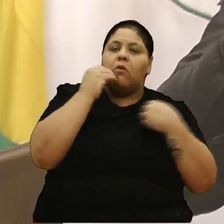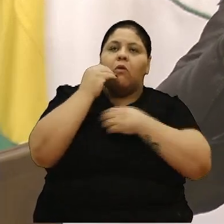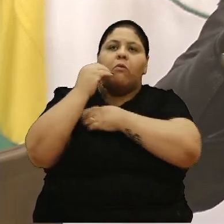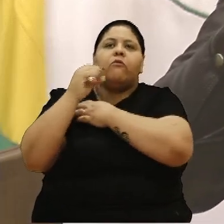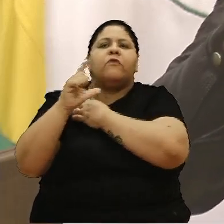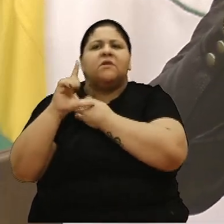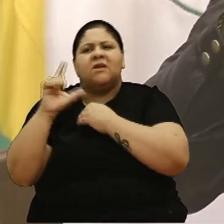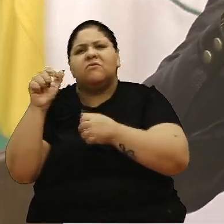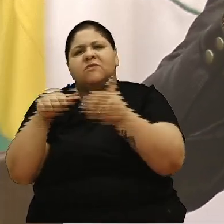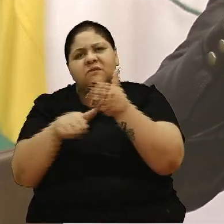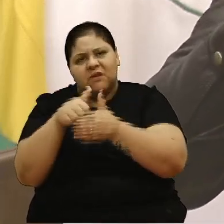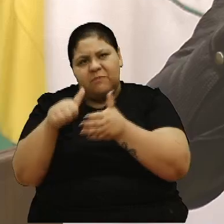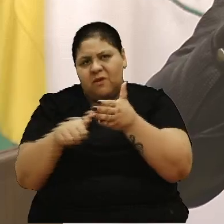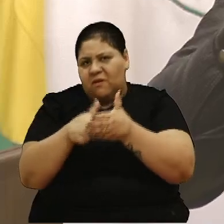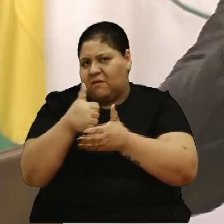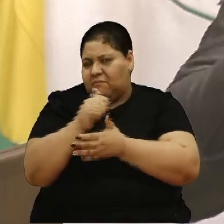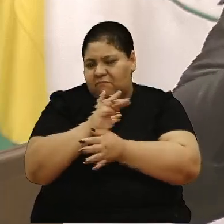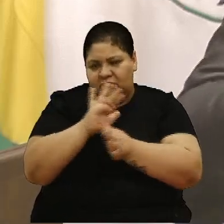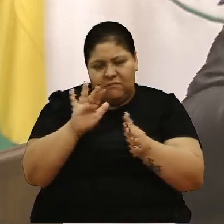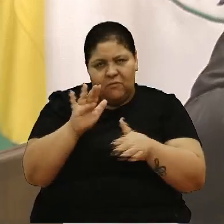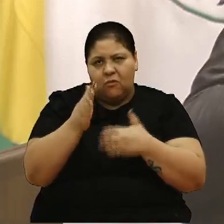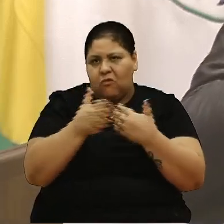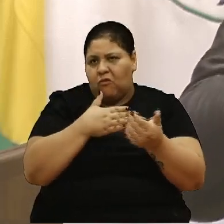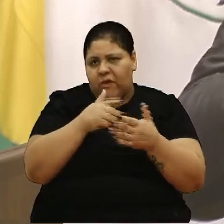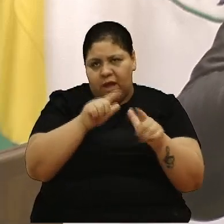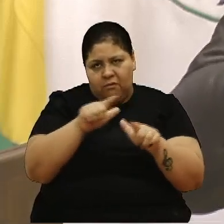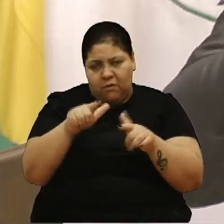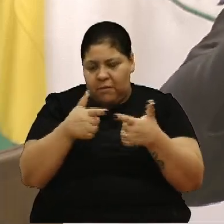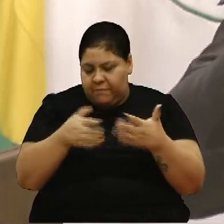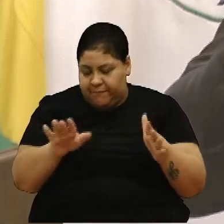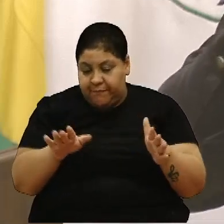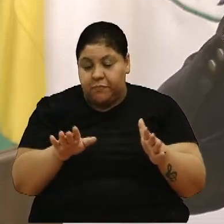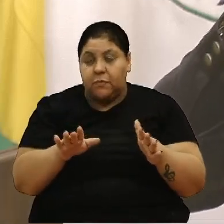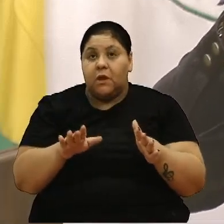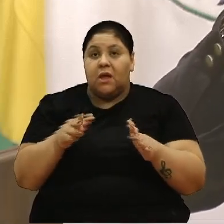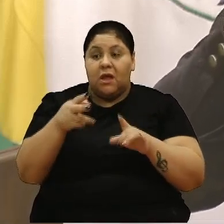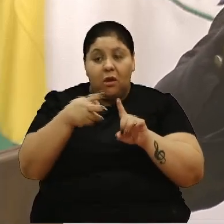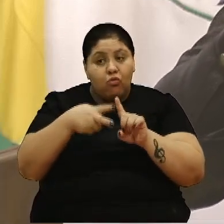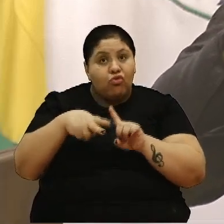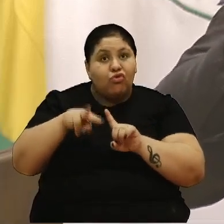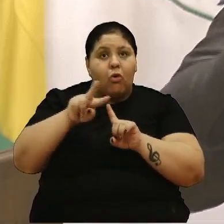corrigir algumas coisas, como em qualquer situação, que é o dobro